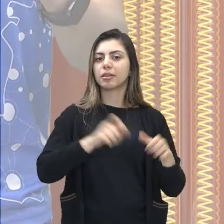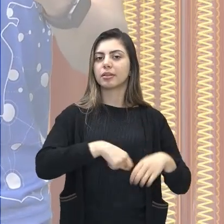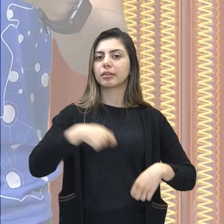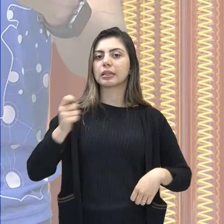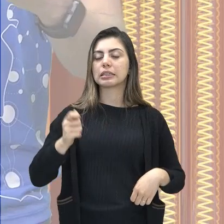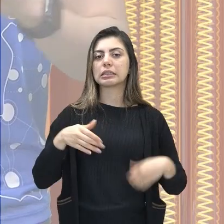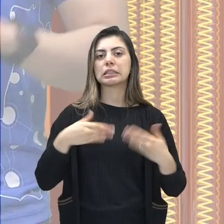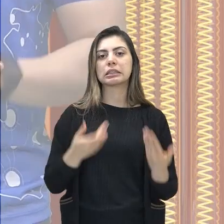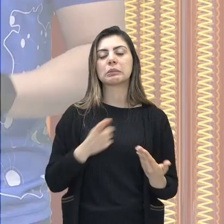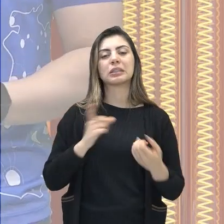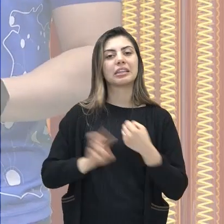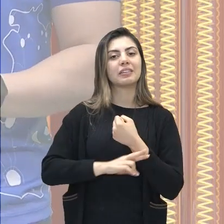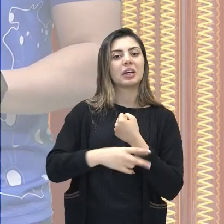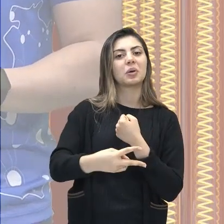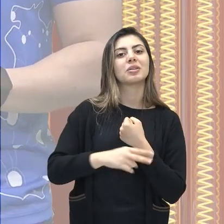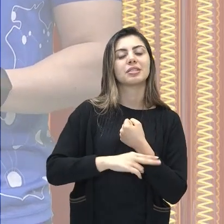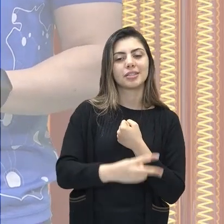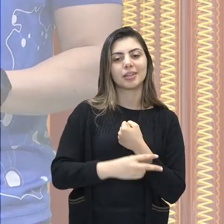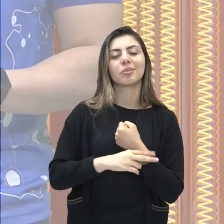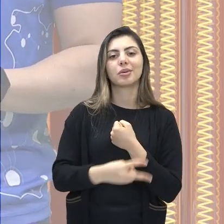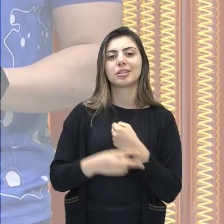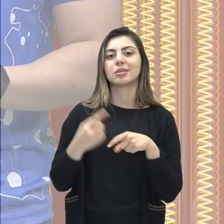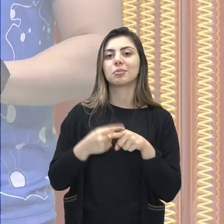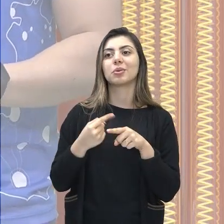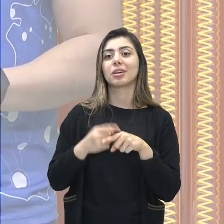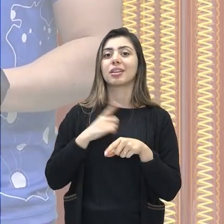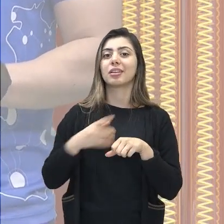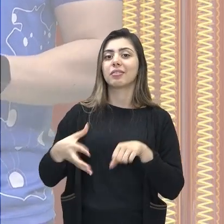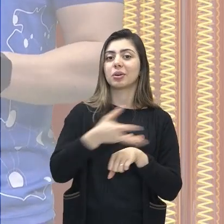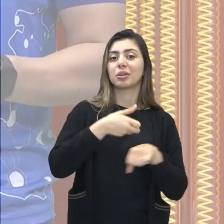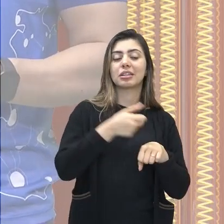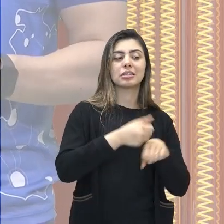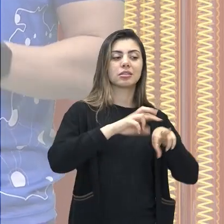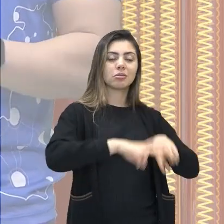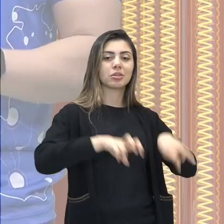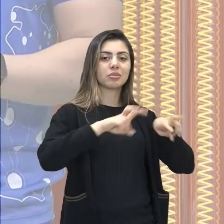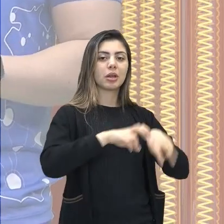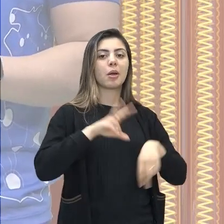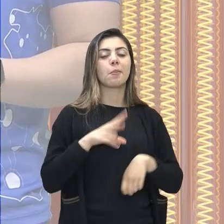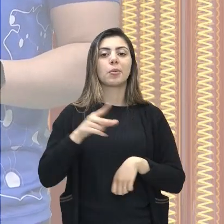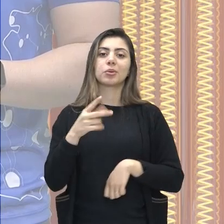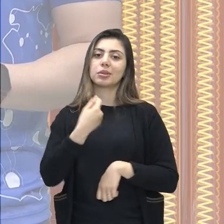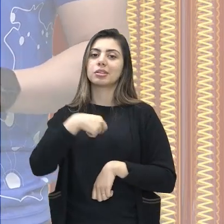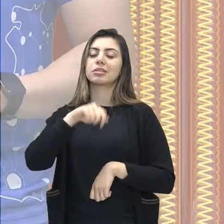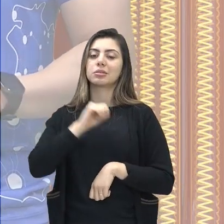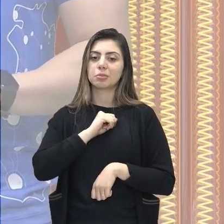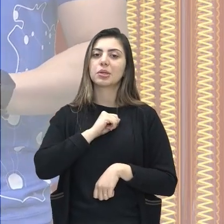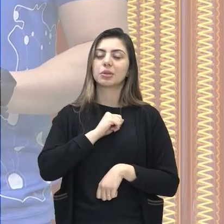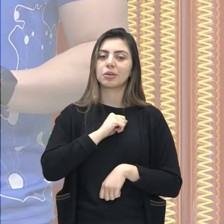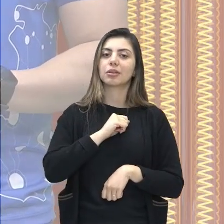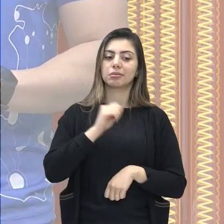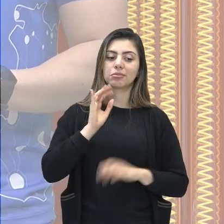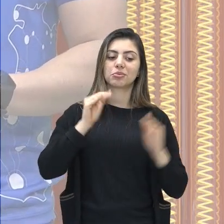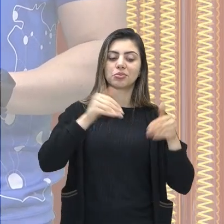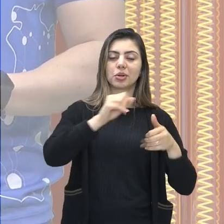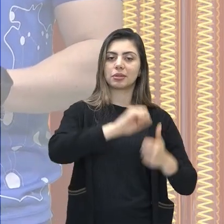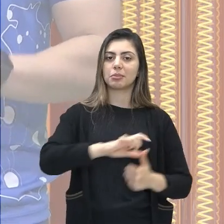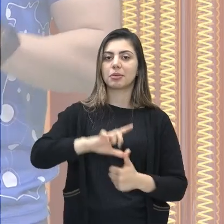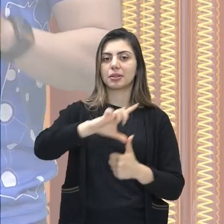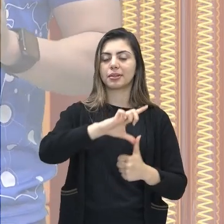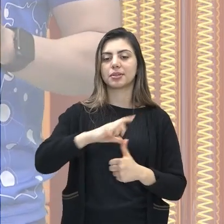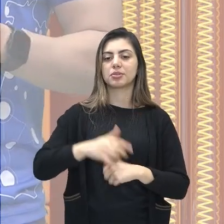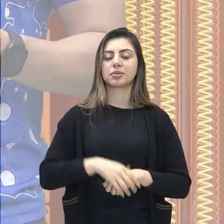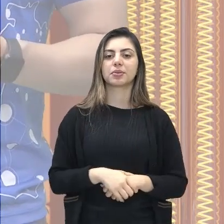essa herança deixada pela colonização de exploração, tanto portuguesa como espanhola aqui pela América Latina,